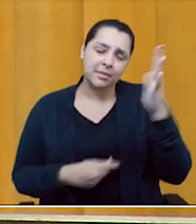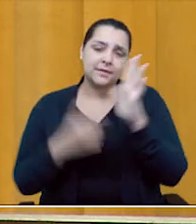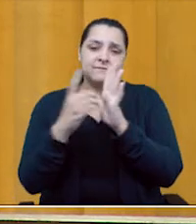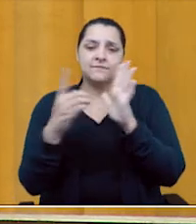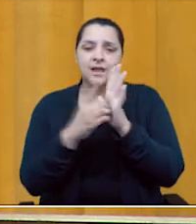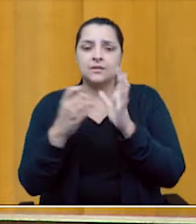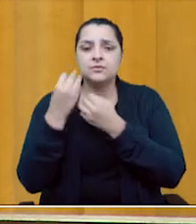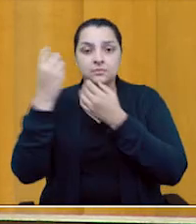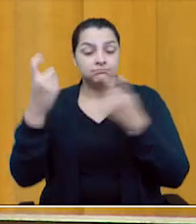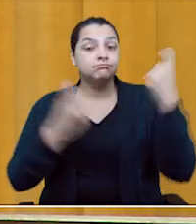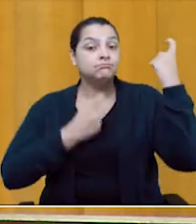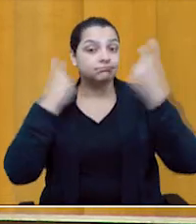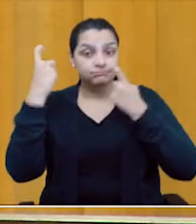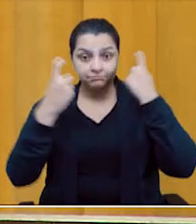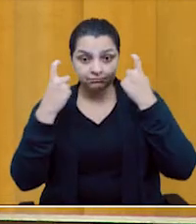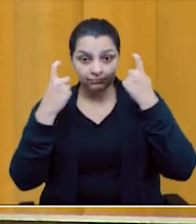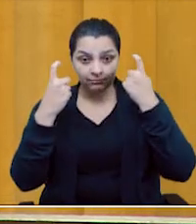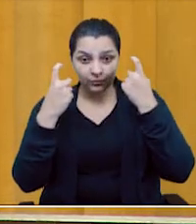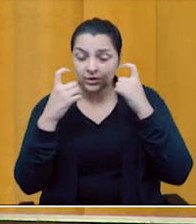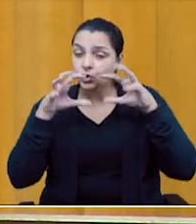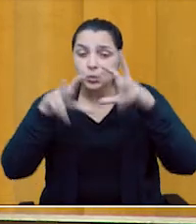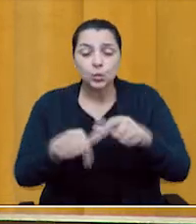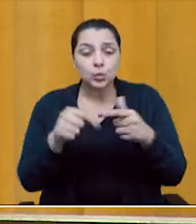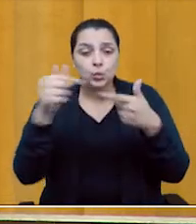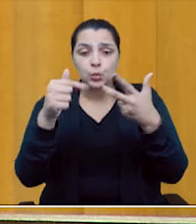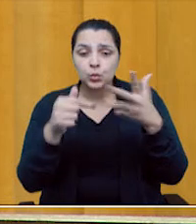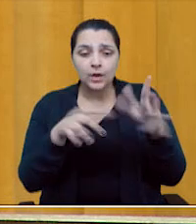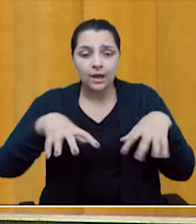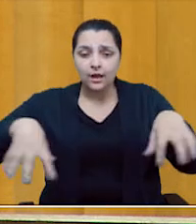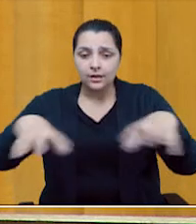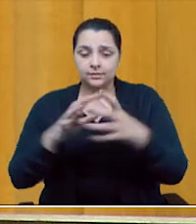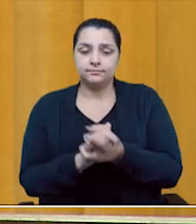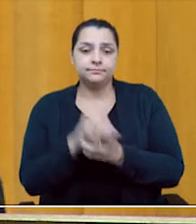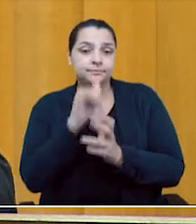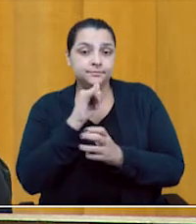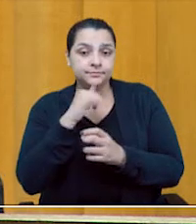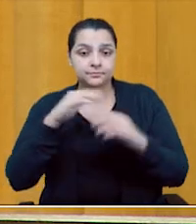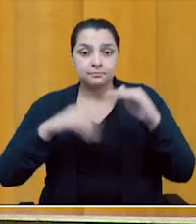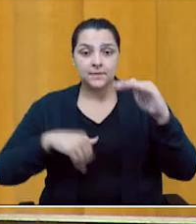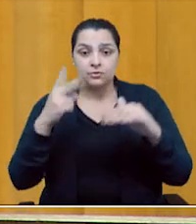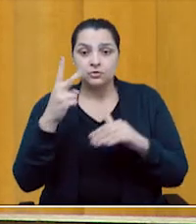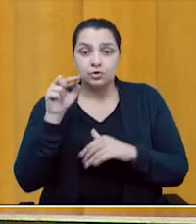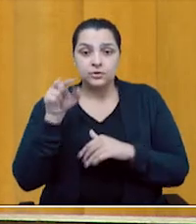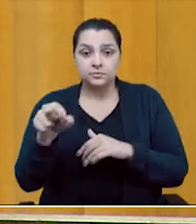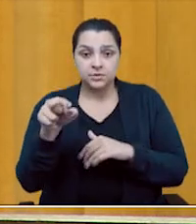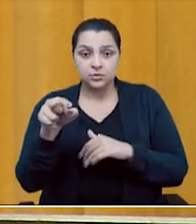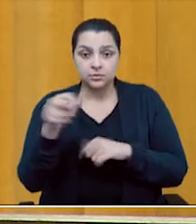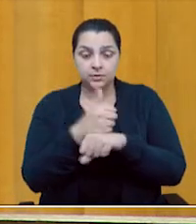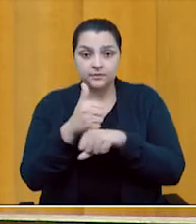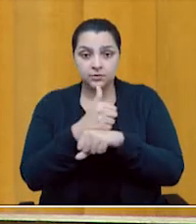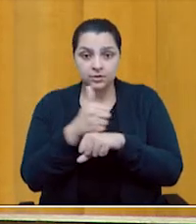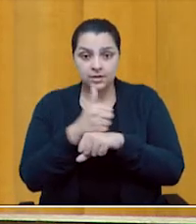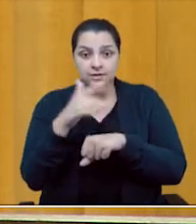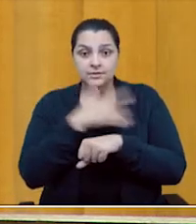preocupantes. Preocupantes em todas as perspectivas. Nós temos, por exemplo, menos de 2 mil profissionais de saúde ao todo no judiciário, contando